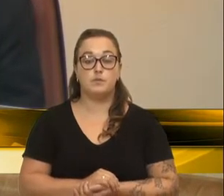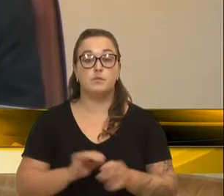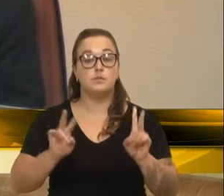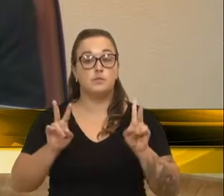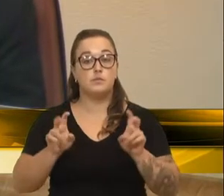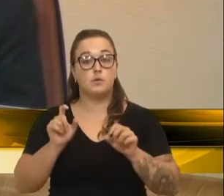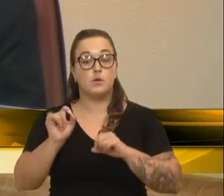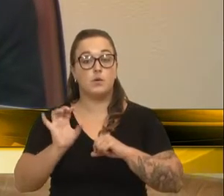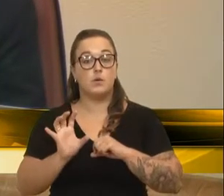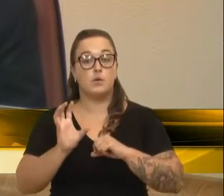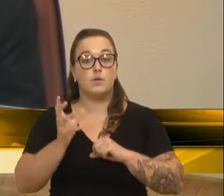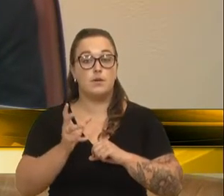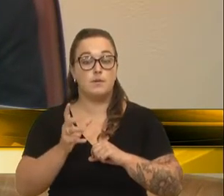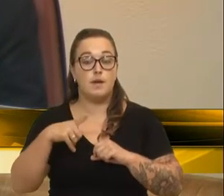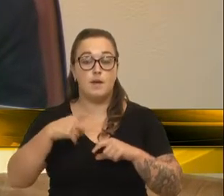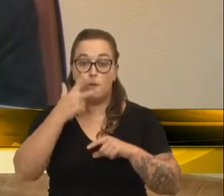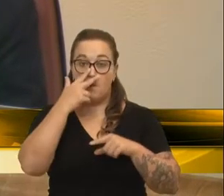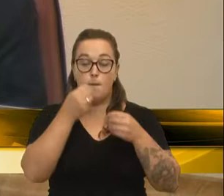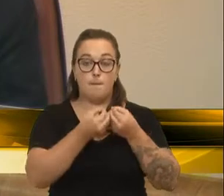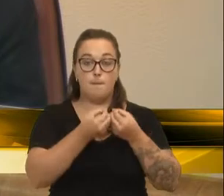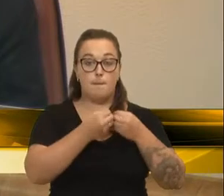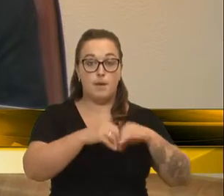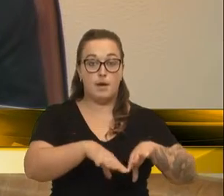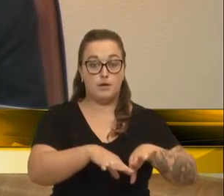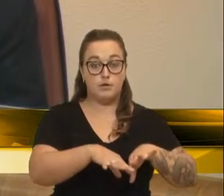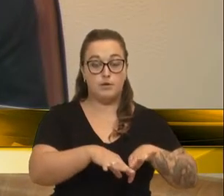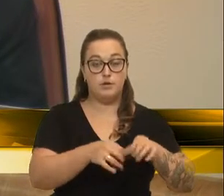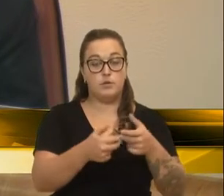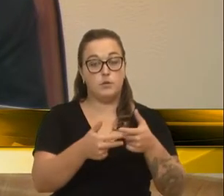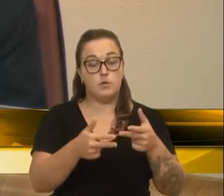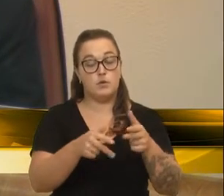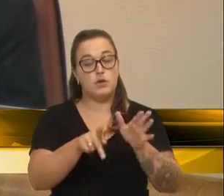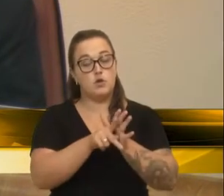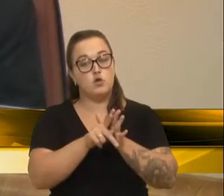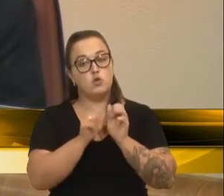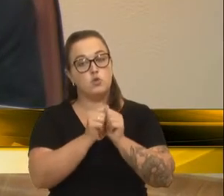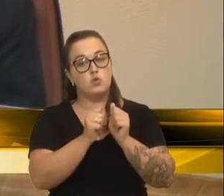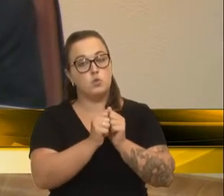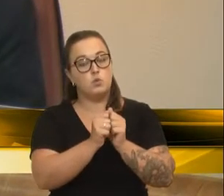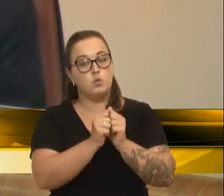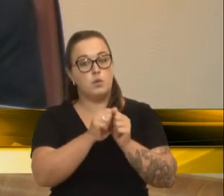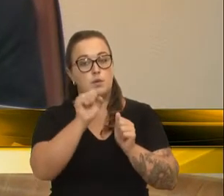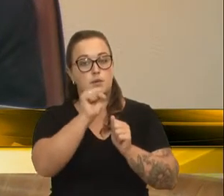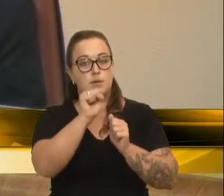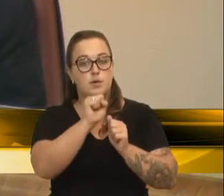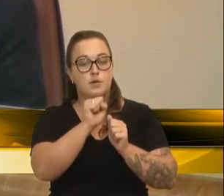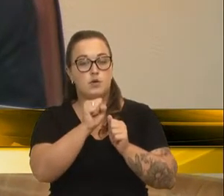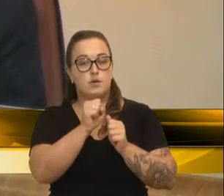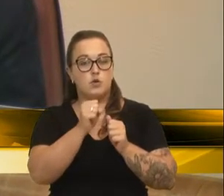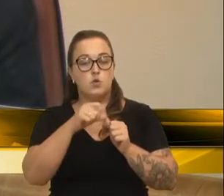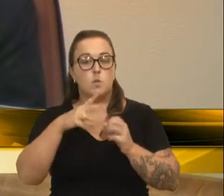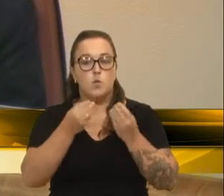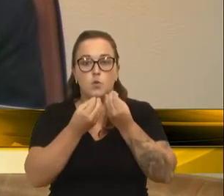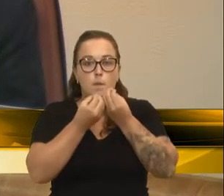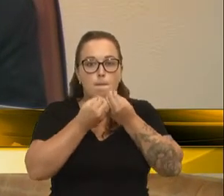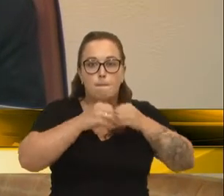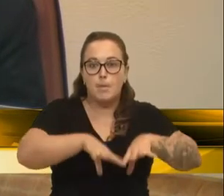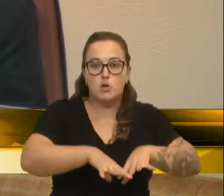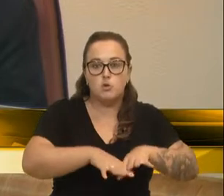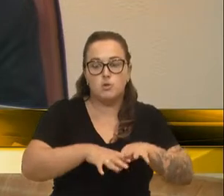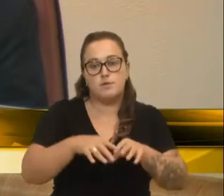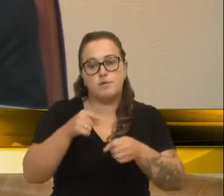parênteses, causaram mais danos Barberini e seus sobrinhos que os bárbaros e os godos, fecha